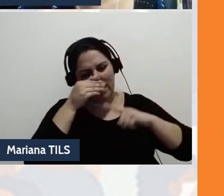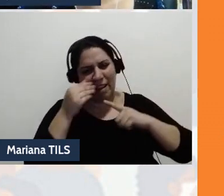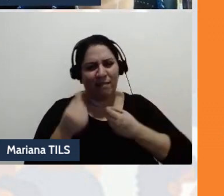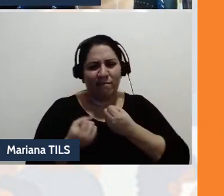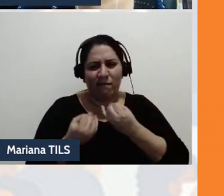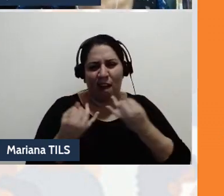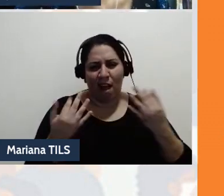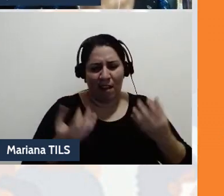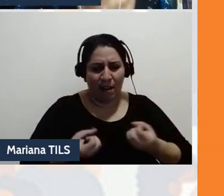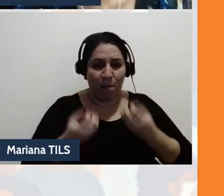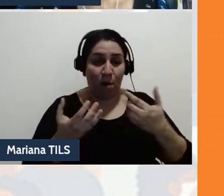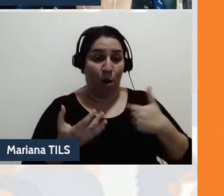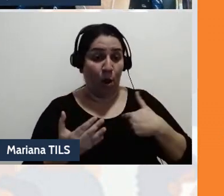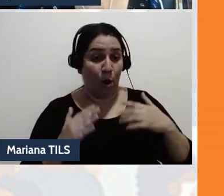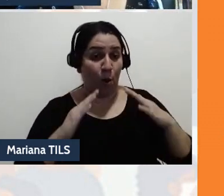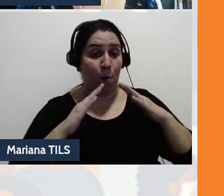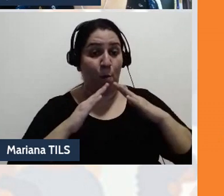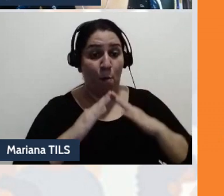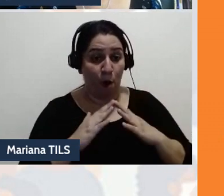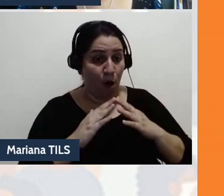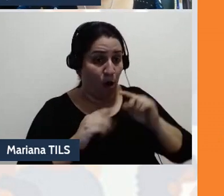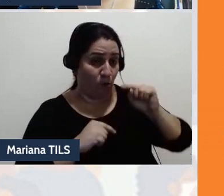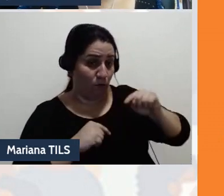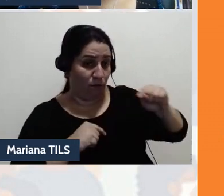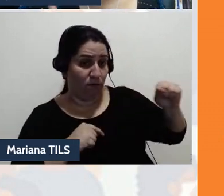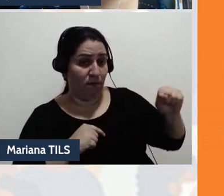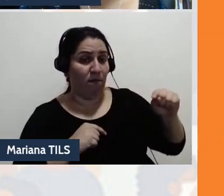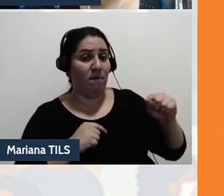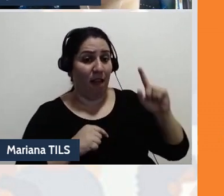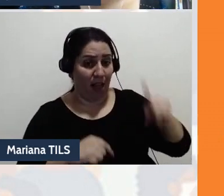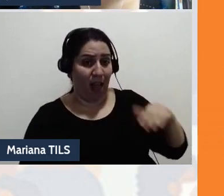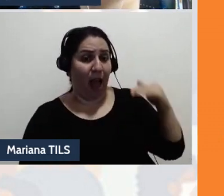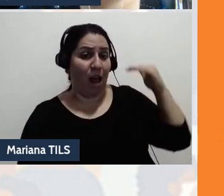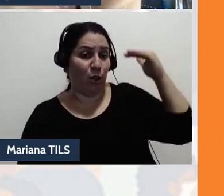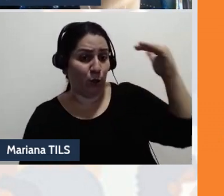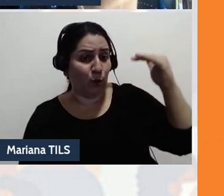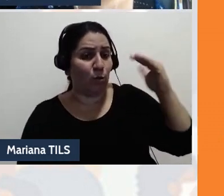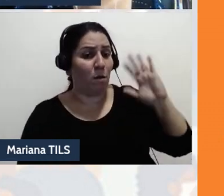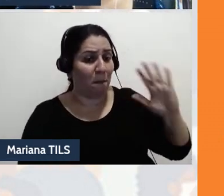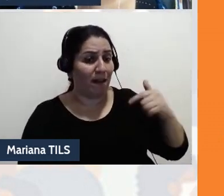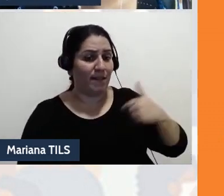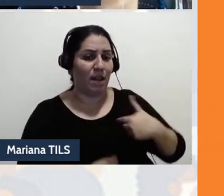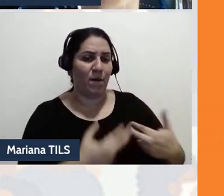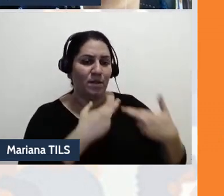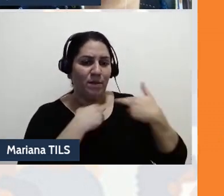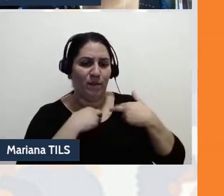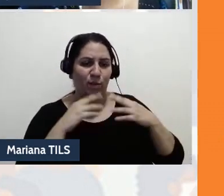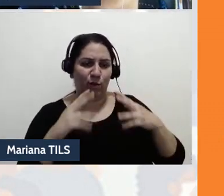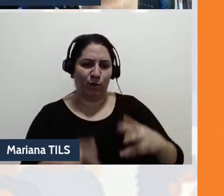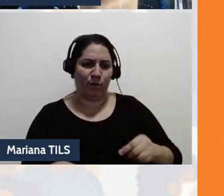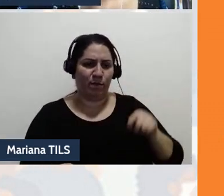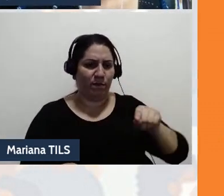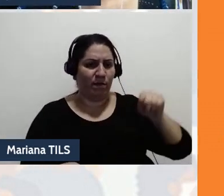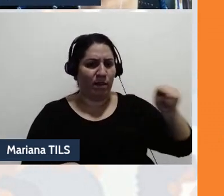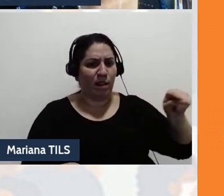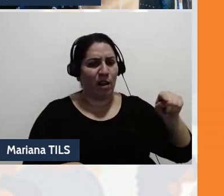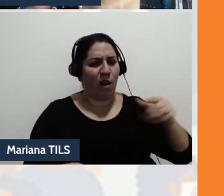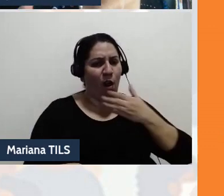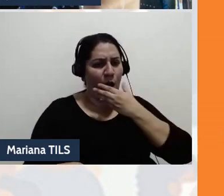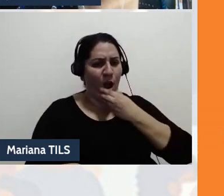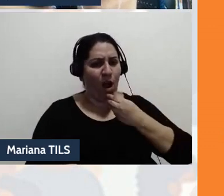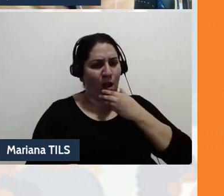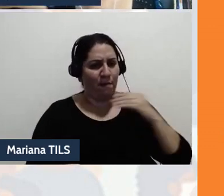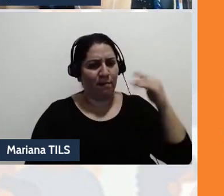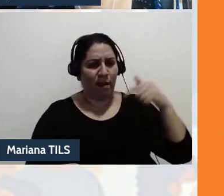Eu moro com adulto, mas sou eu que faço tudo. Aí você vai ver que ela é uma menina e os adultos são homens, né? Então,